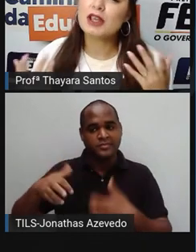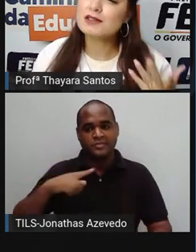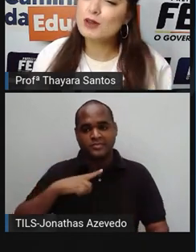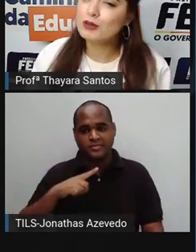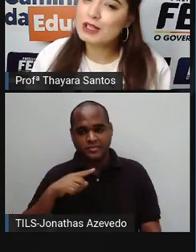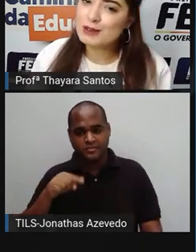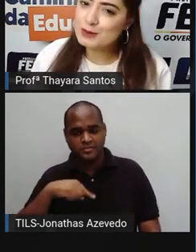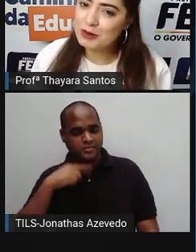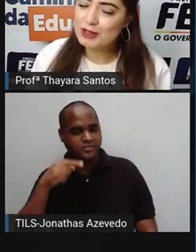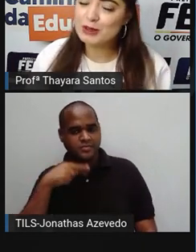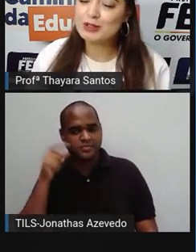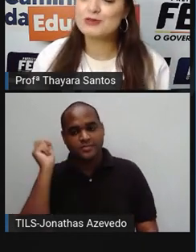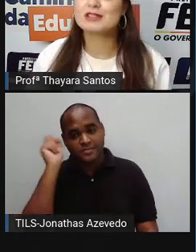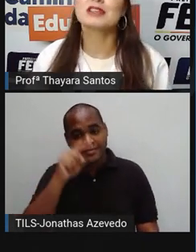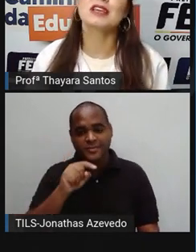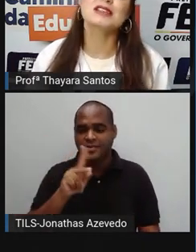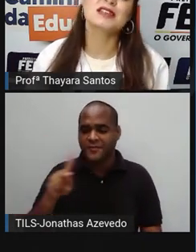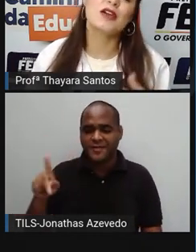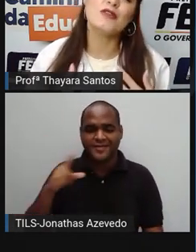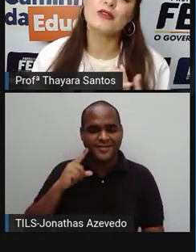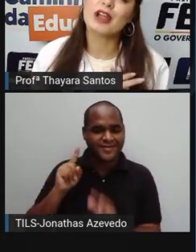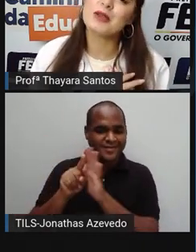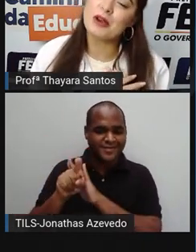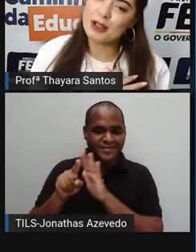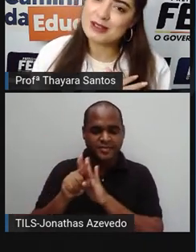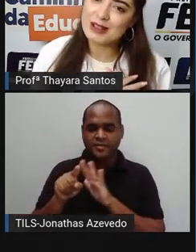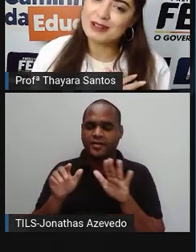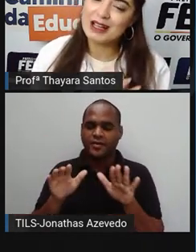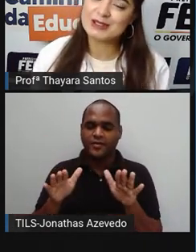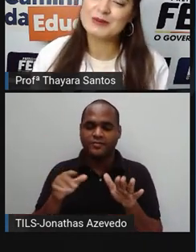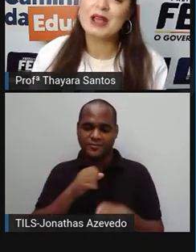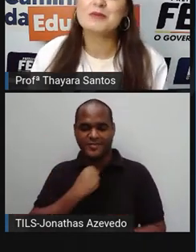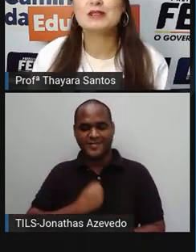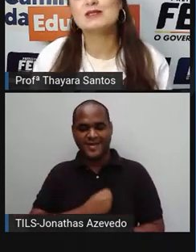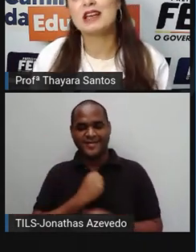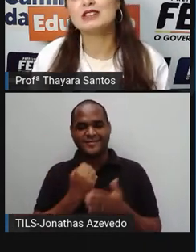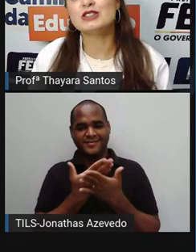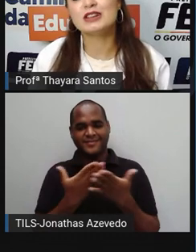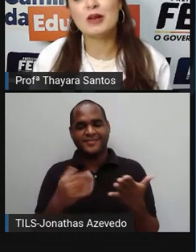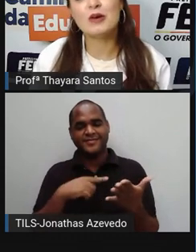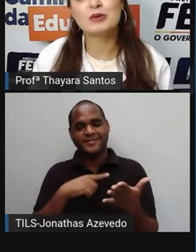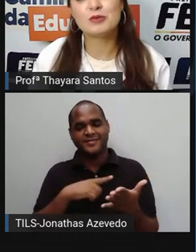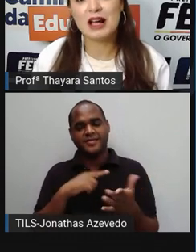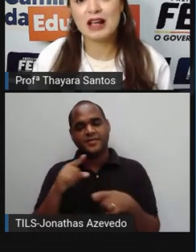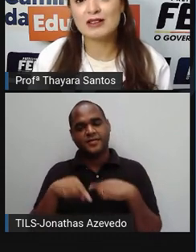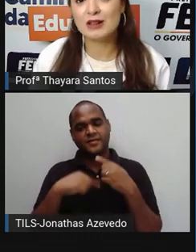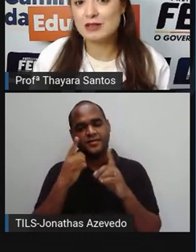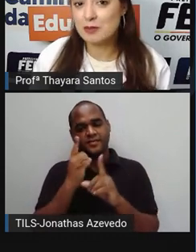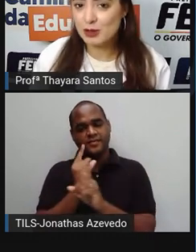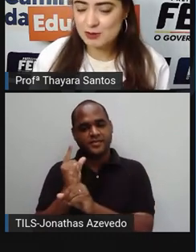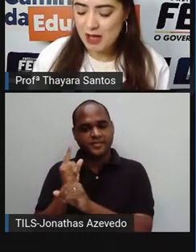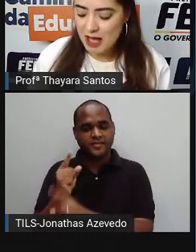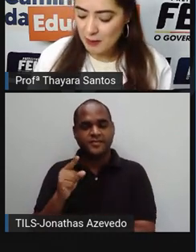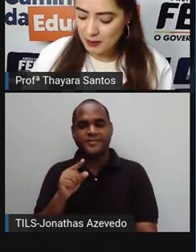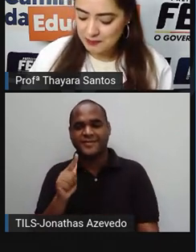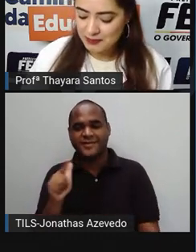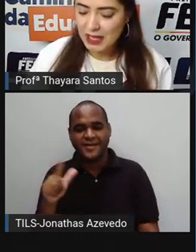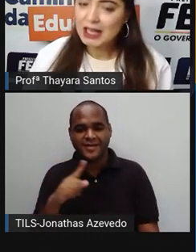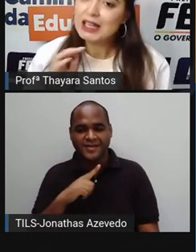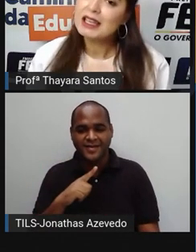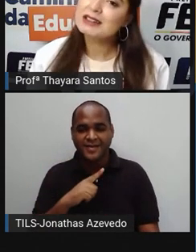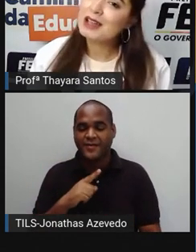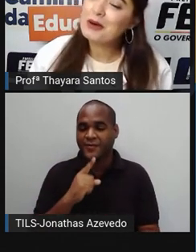tirem as dúvidas com os professores de vocês eu vou ficar aqui morrendo de saudade mas eu sei que a gente já tem encontro marcado na nossa próxima